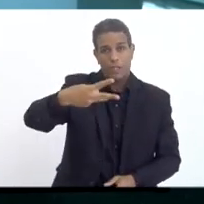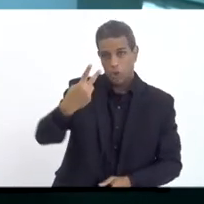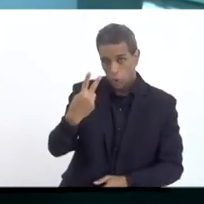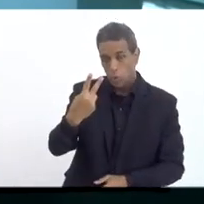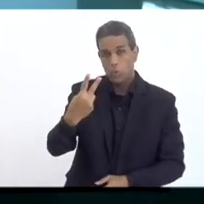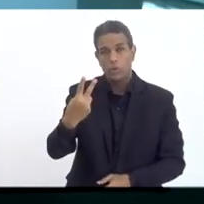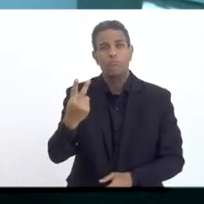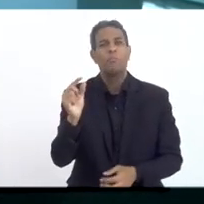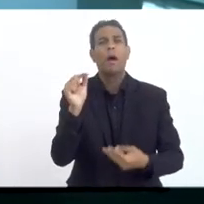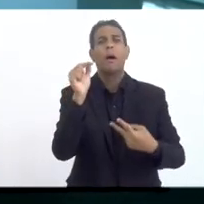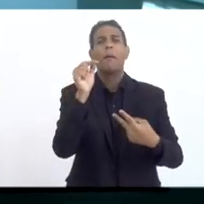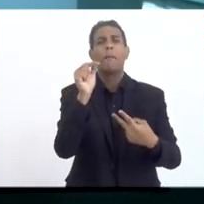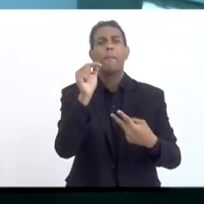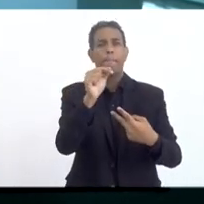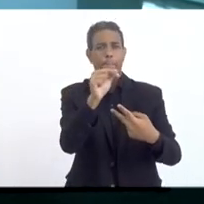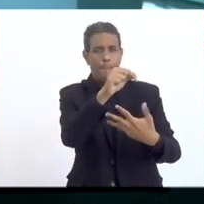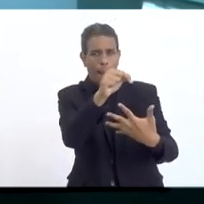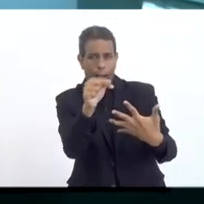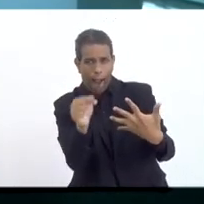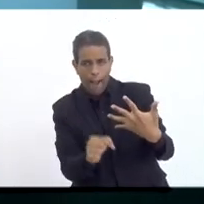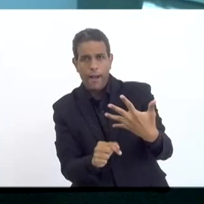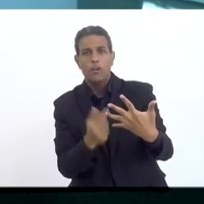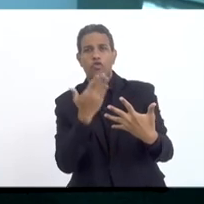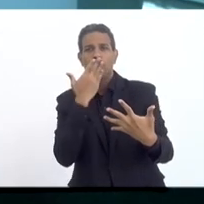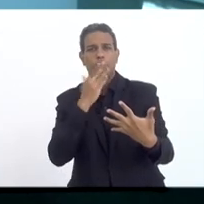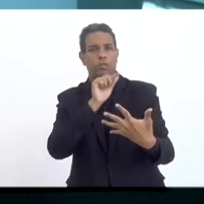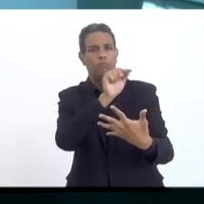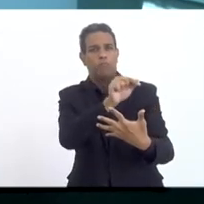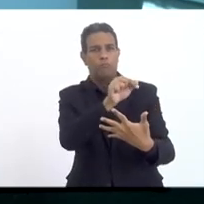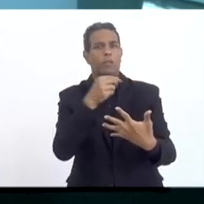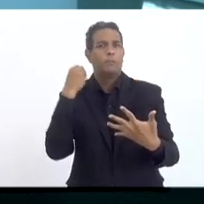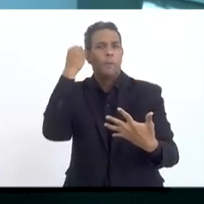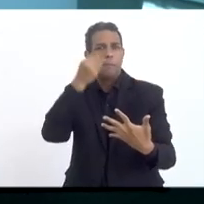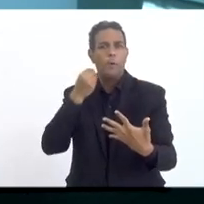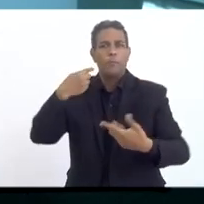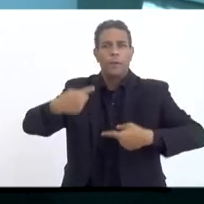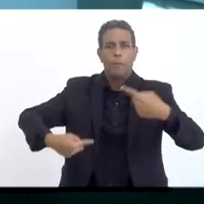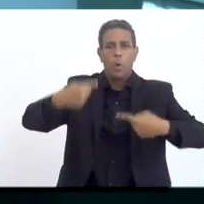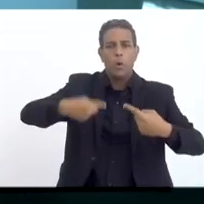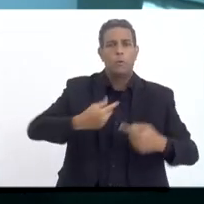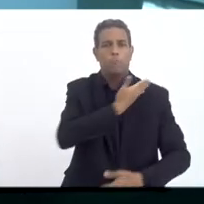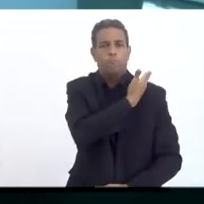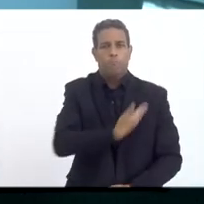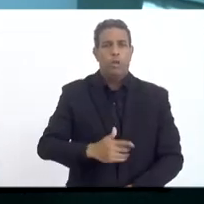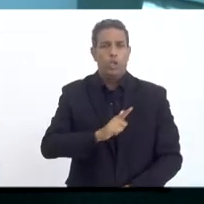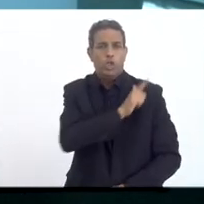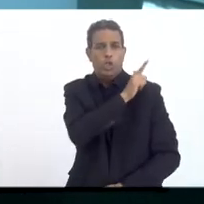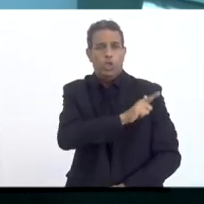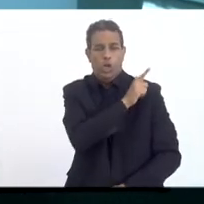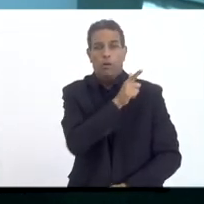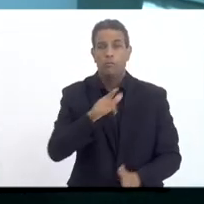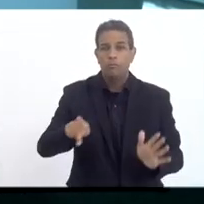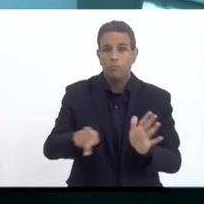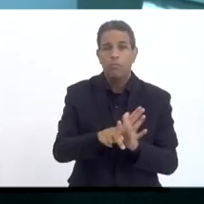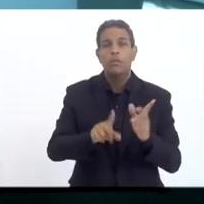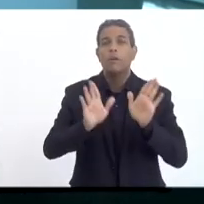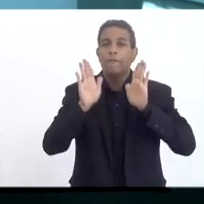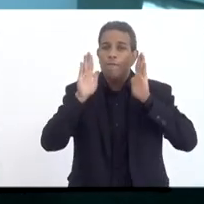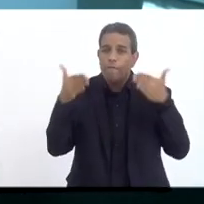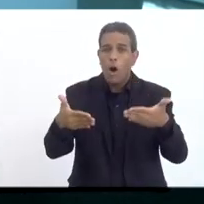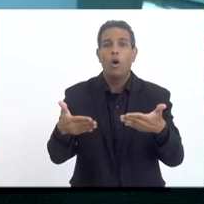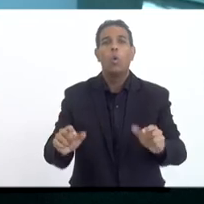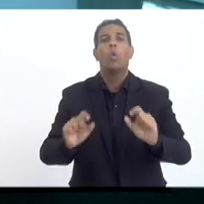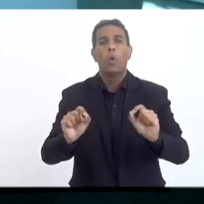e são divididas em 5 cargos. Especialistas em políticas públicas e gestão governamental, com